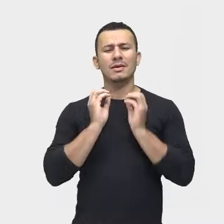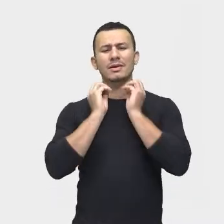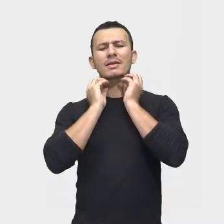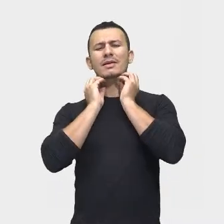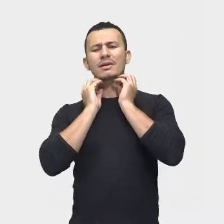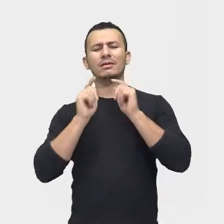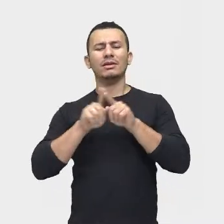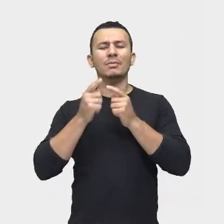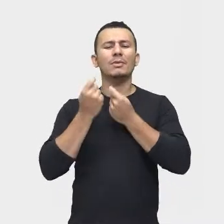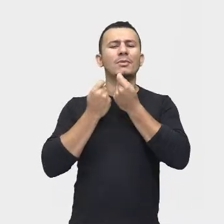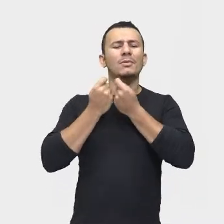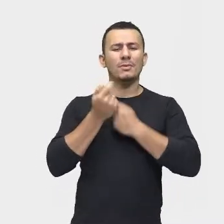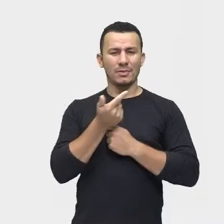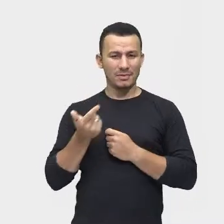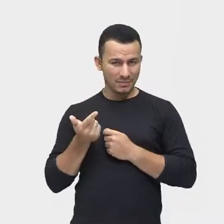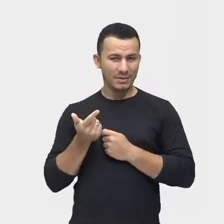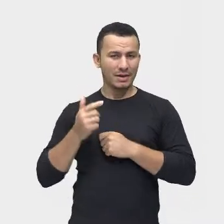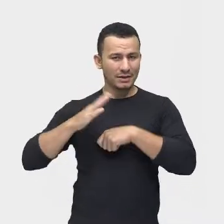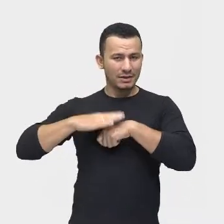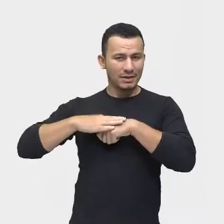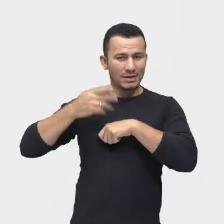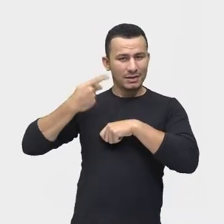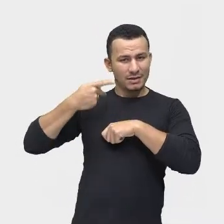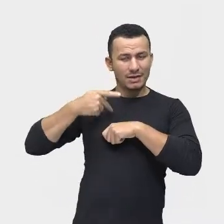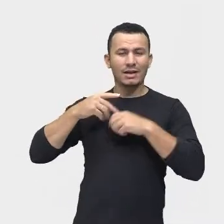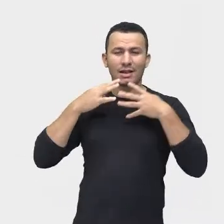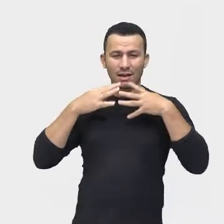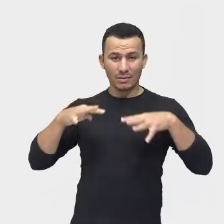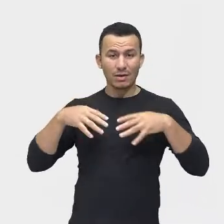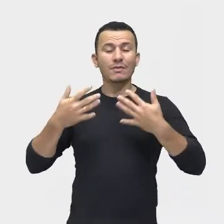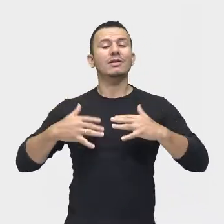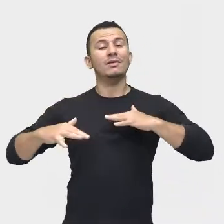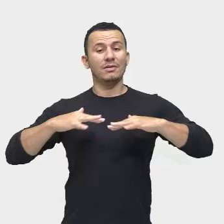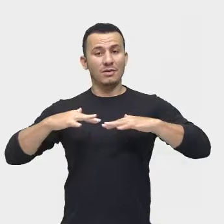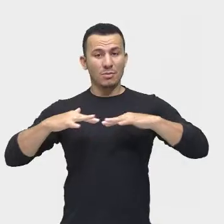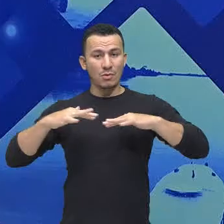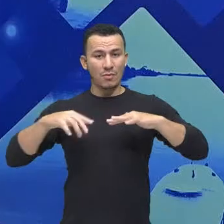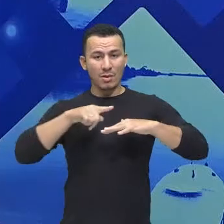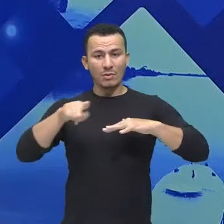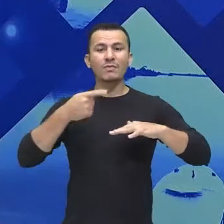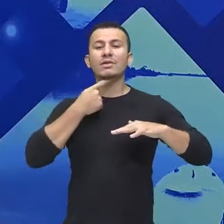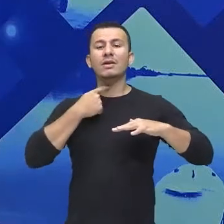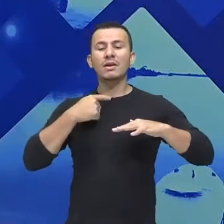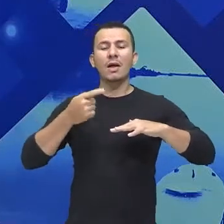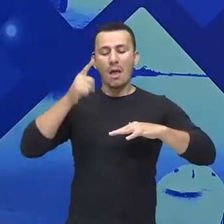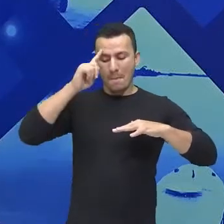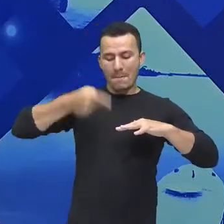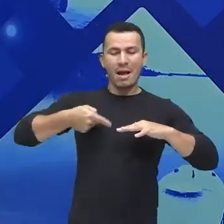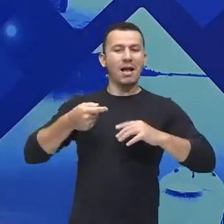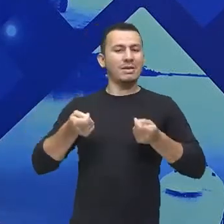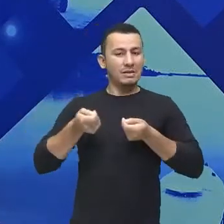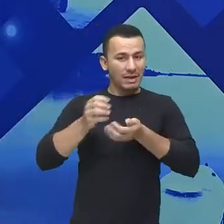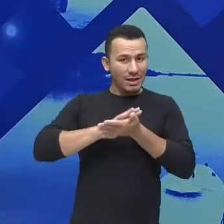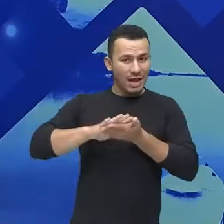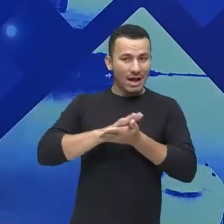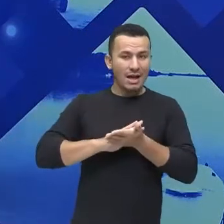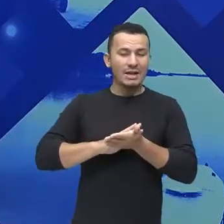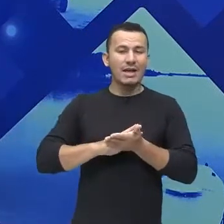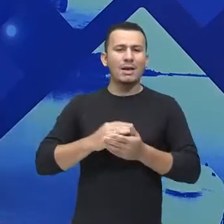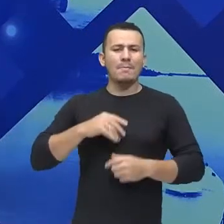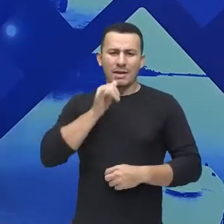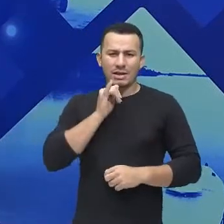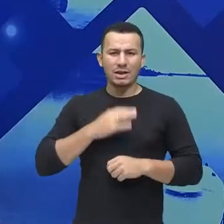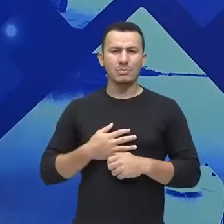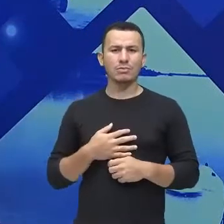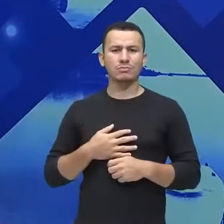como controlar o funcionamento. Então, esses movimentos que você não tem autonomia, você não diz assim, quero que